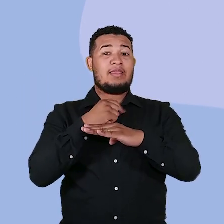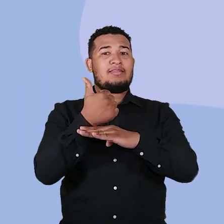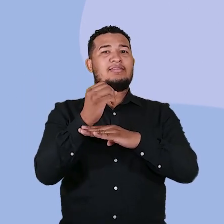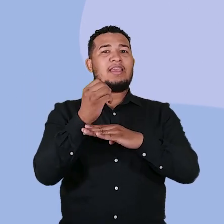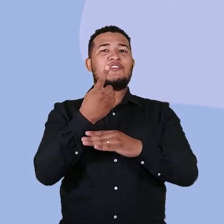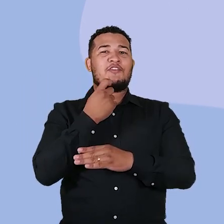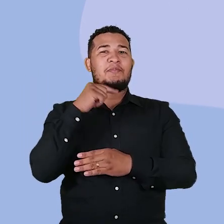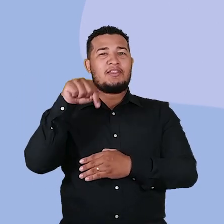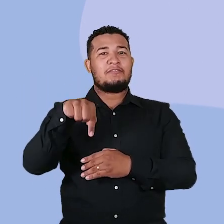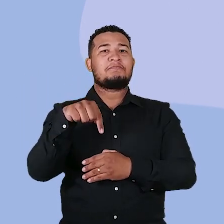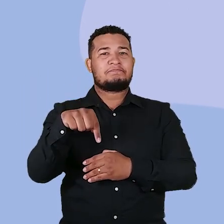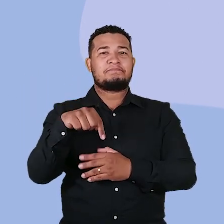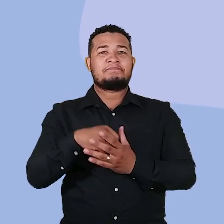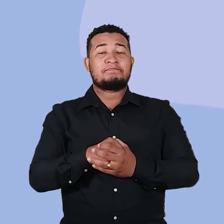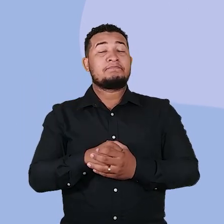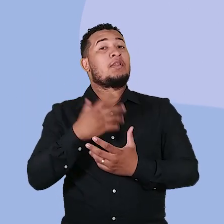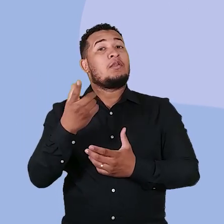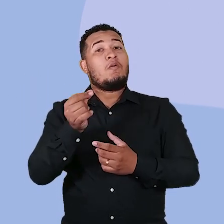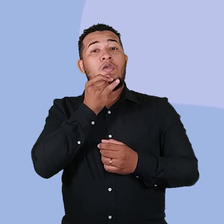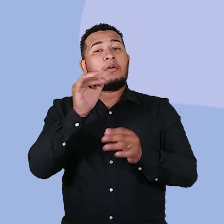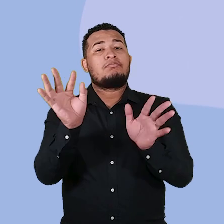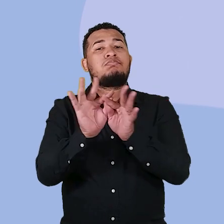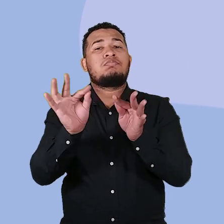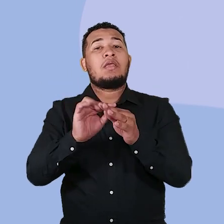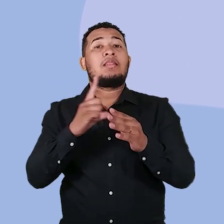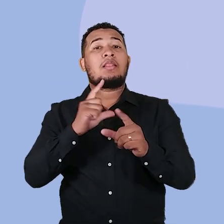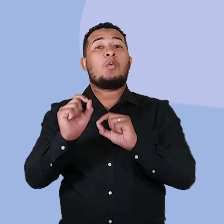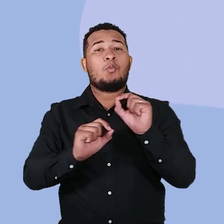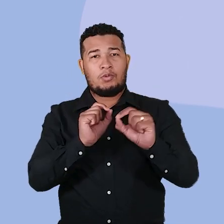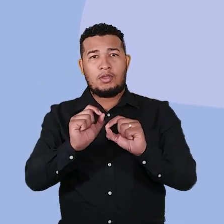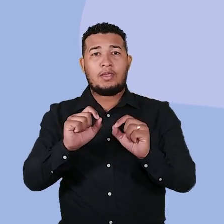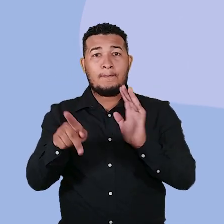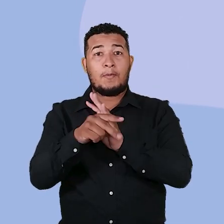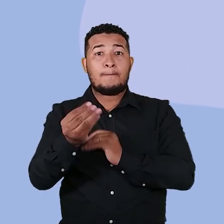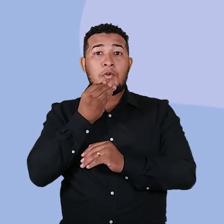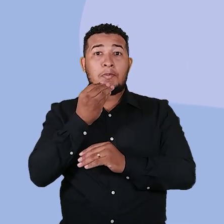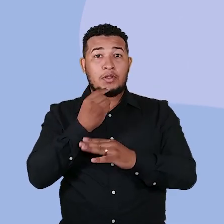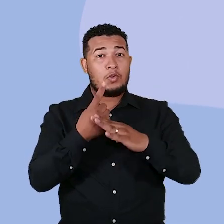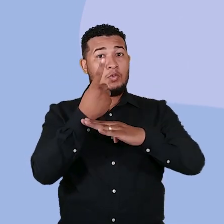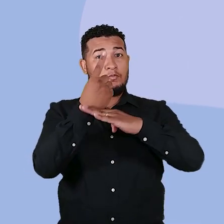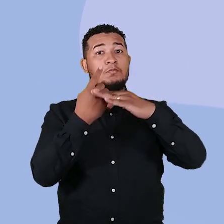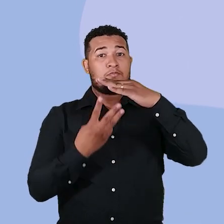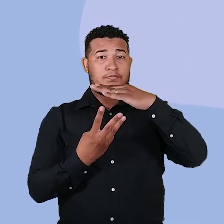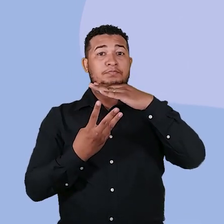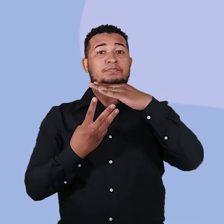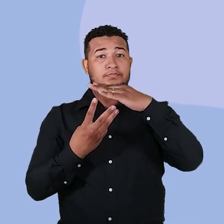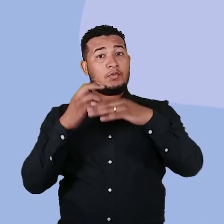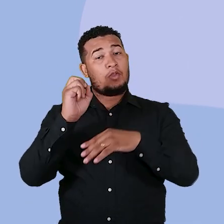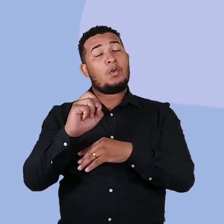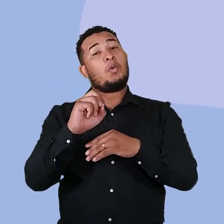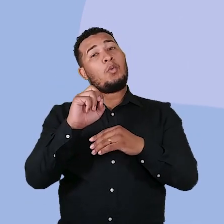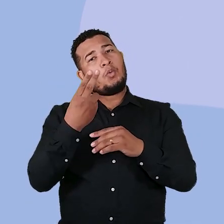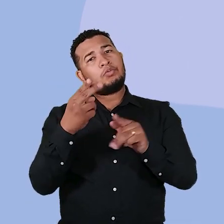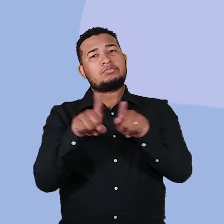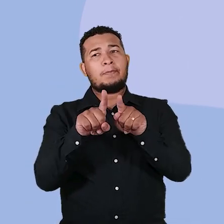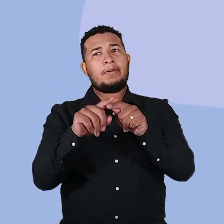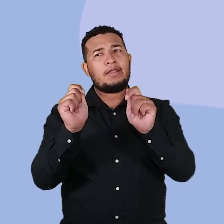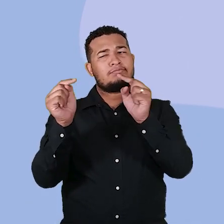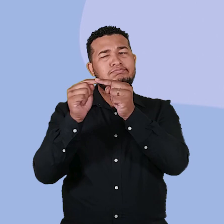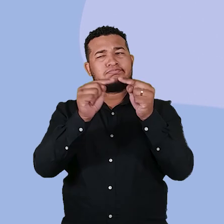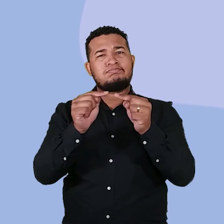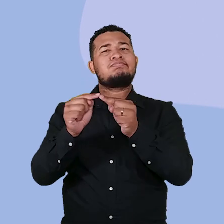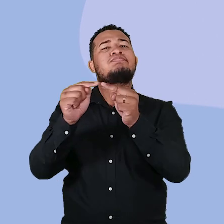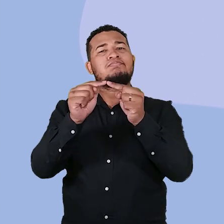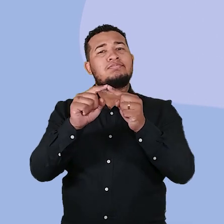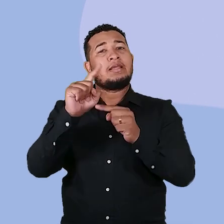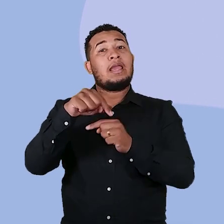tem 10 bolas vermelhas valer neste caso simplificando temos como probabilidade um para três